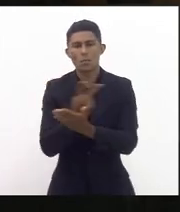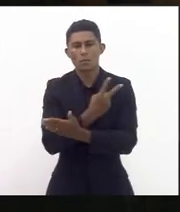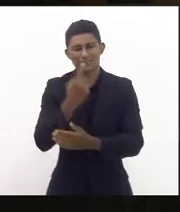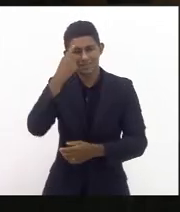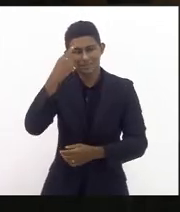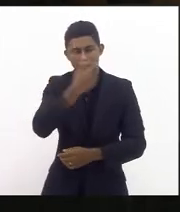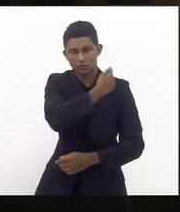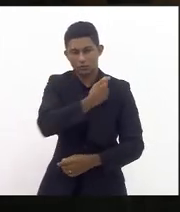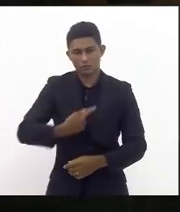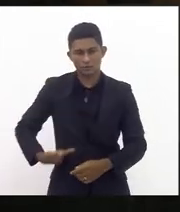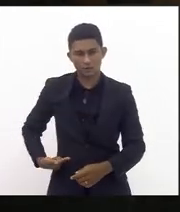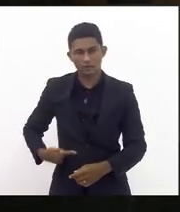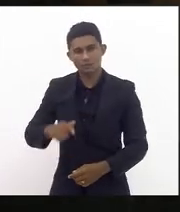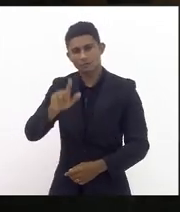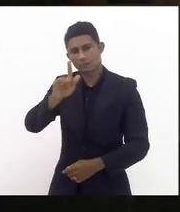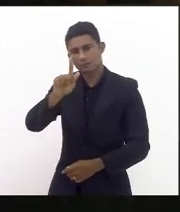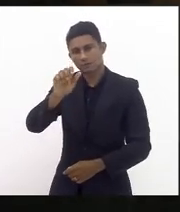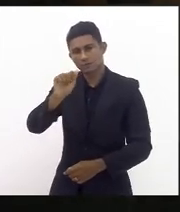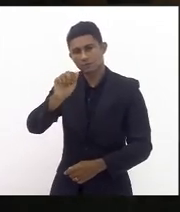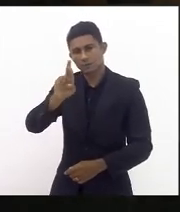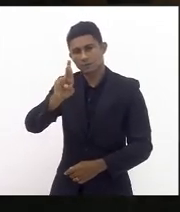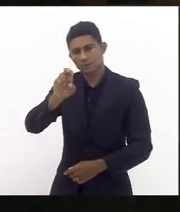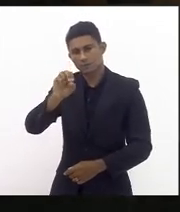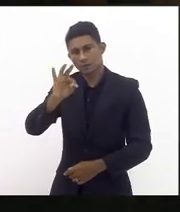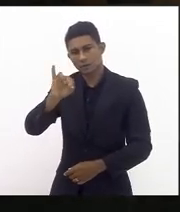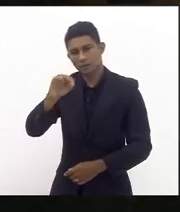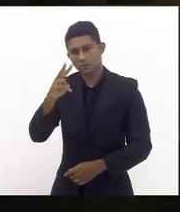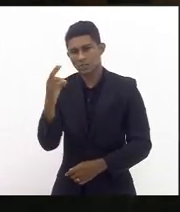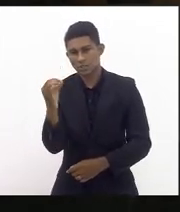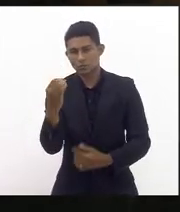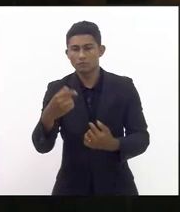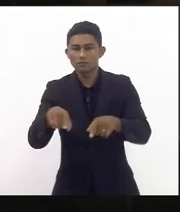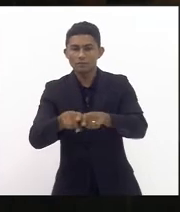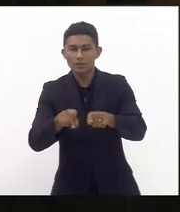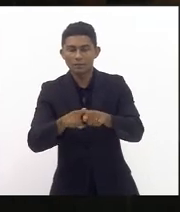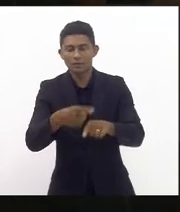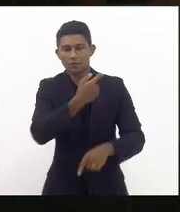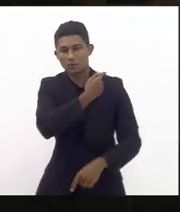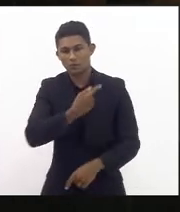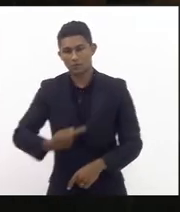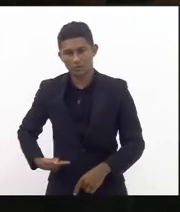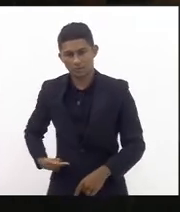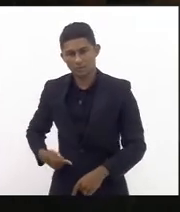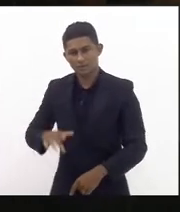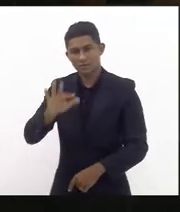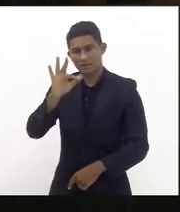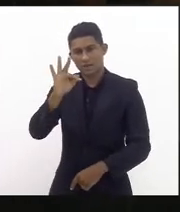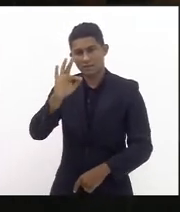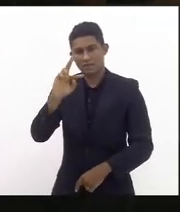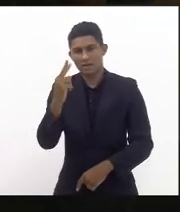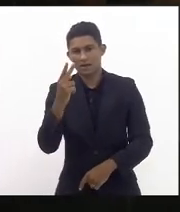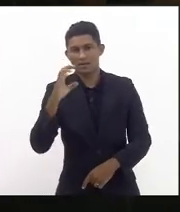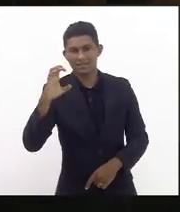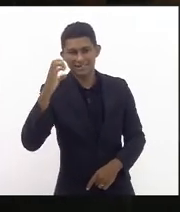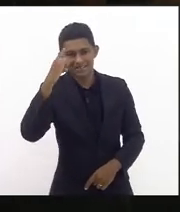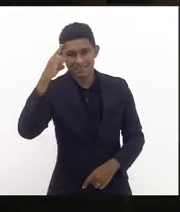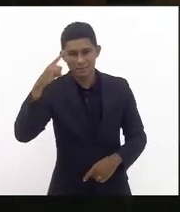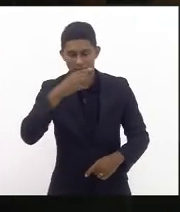governo Garotinho e no com o governo Fernando Henrique Cardoso, quando era ministro da